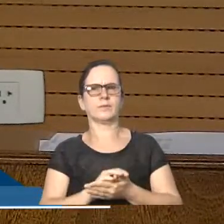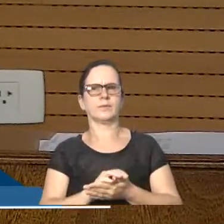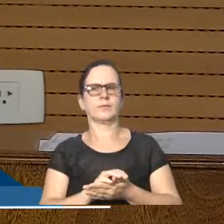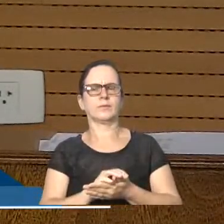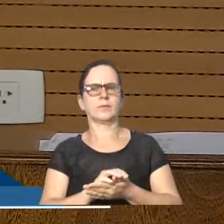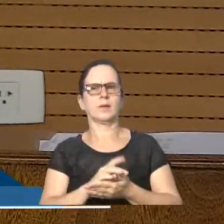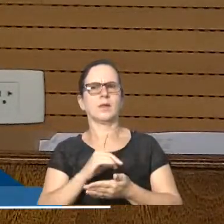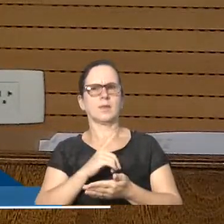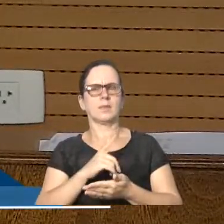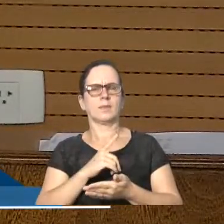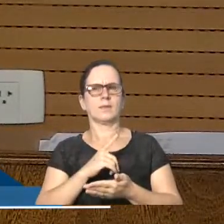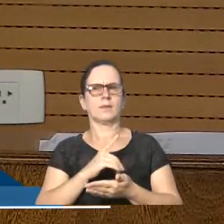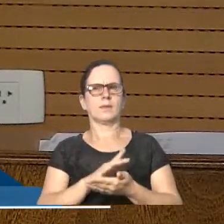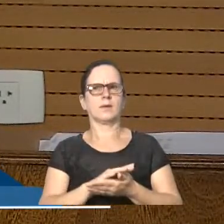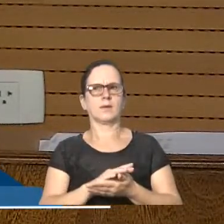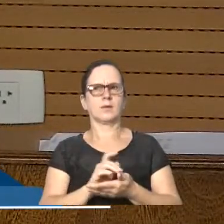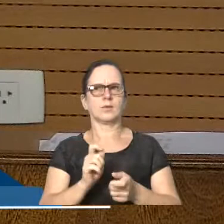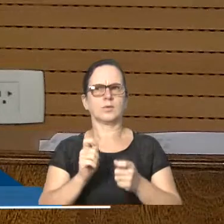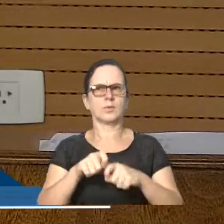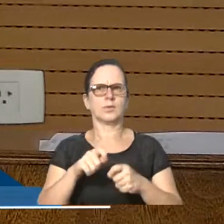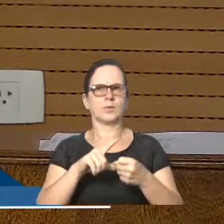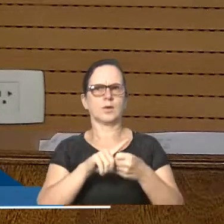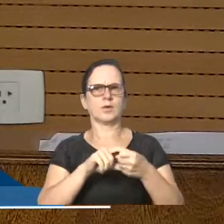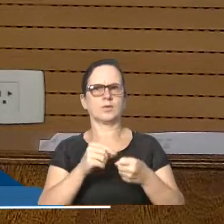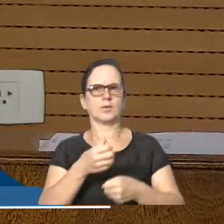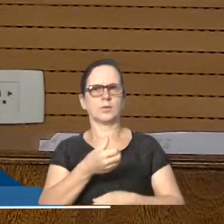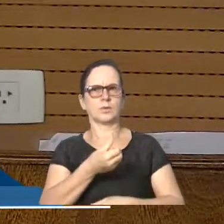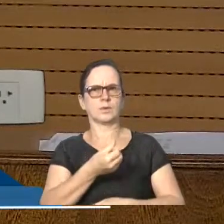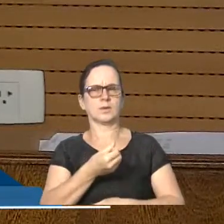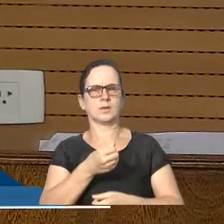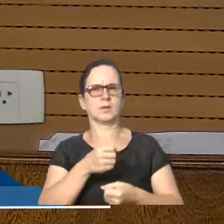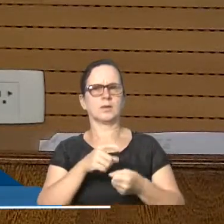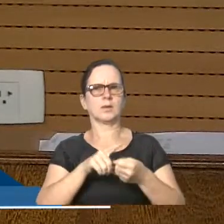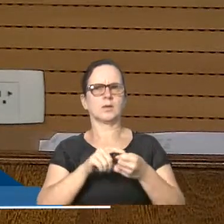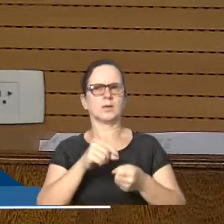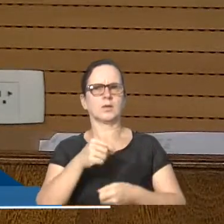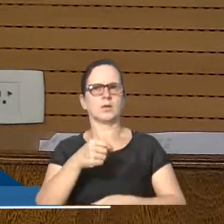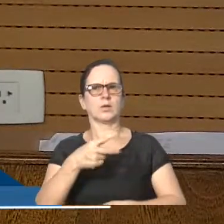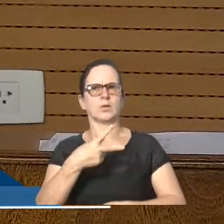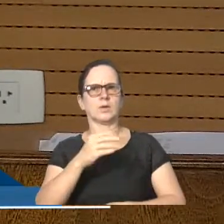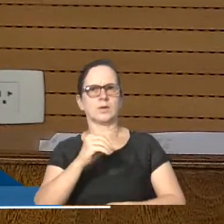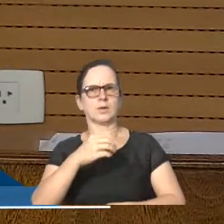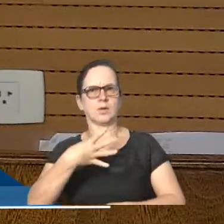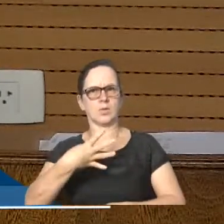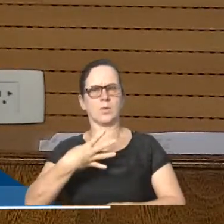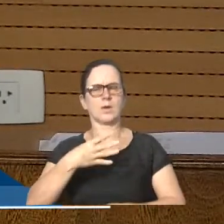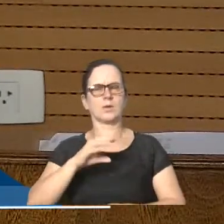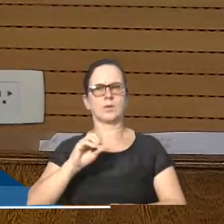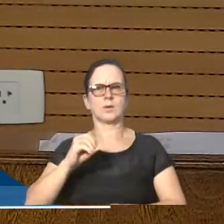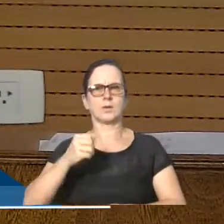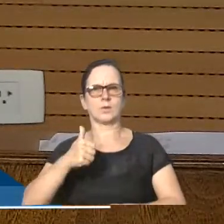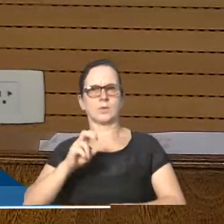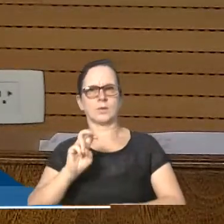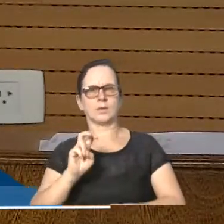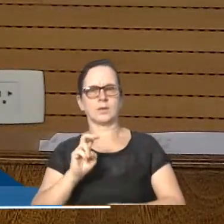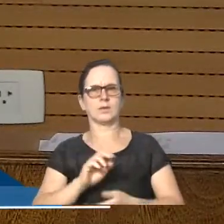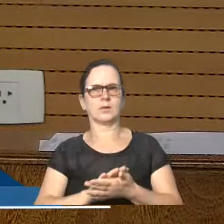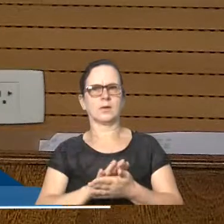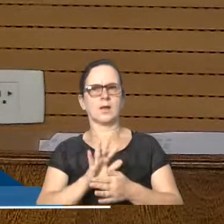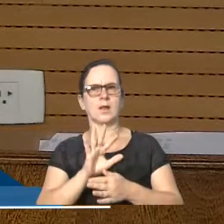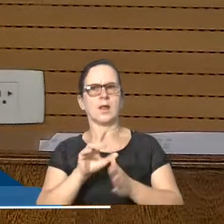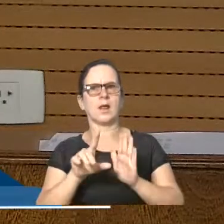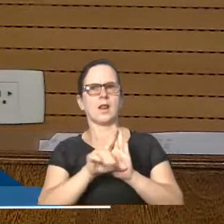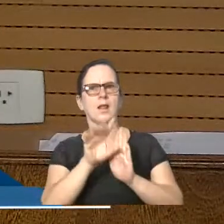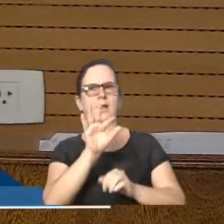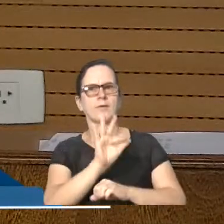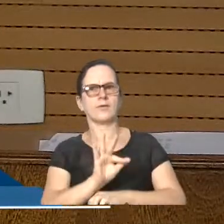Mormente, em relação ao que preceituam os artigos 6º e 204 da CF 88, os artigos 15 da Lei Federal